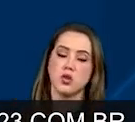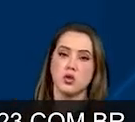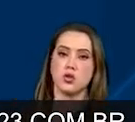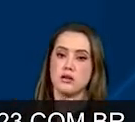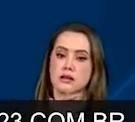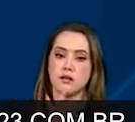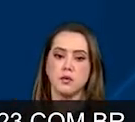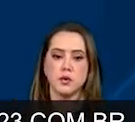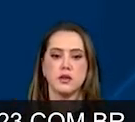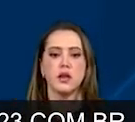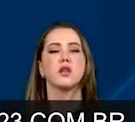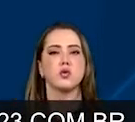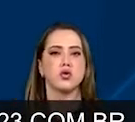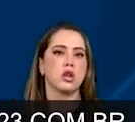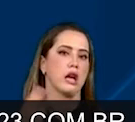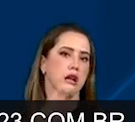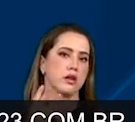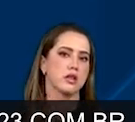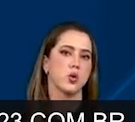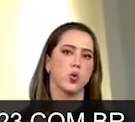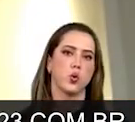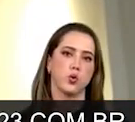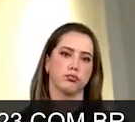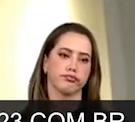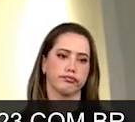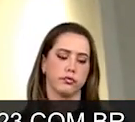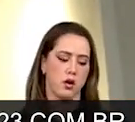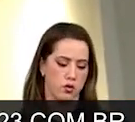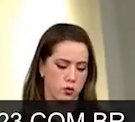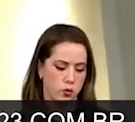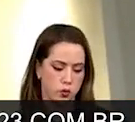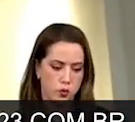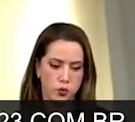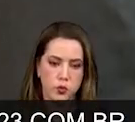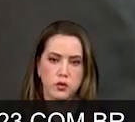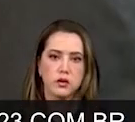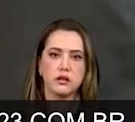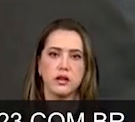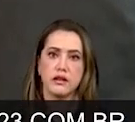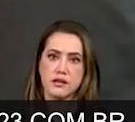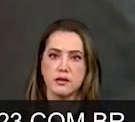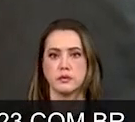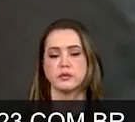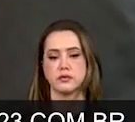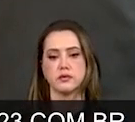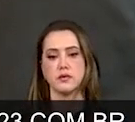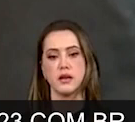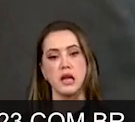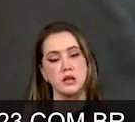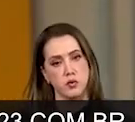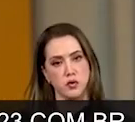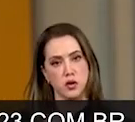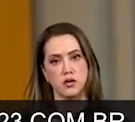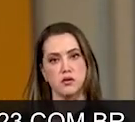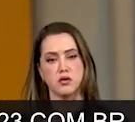Apenas 5% chegam à terceira geração. Para este especialista do Sebrae, o principal desafio